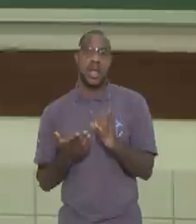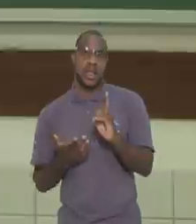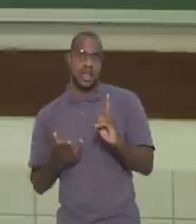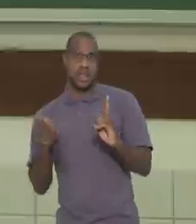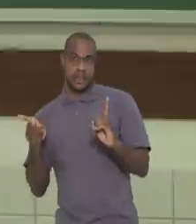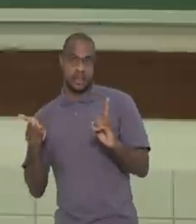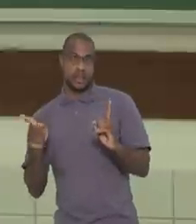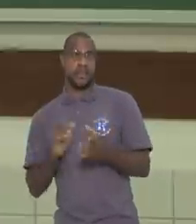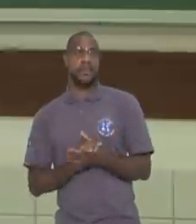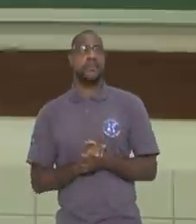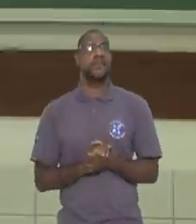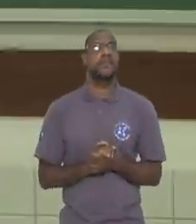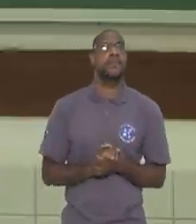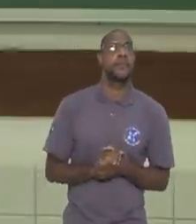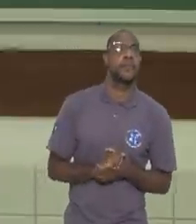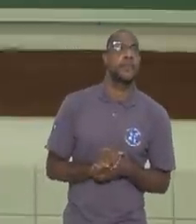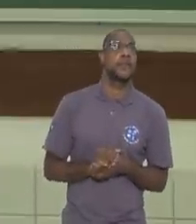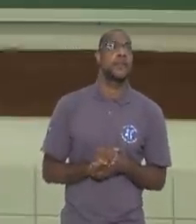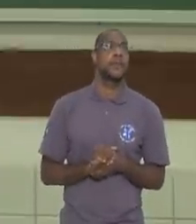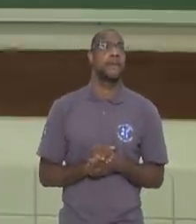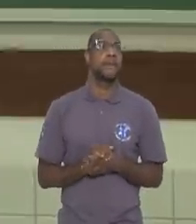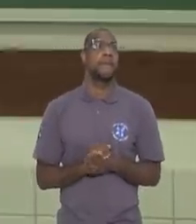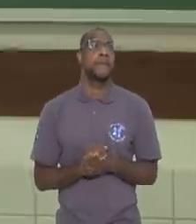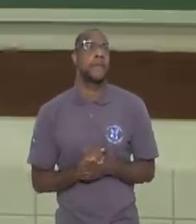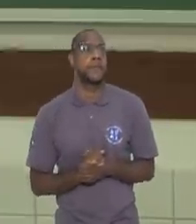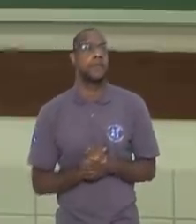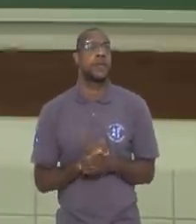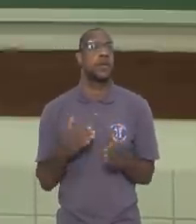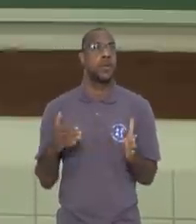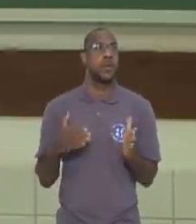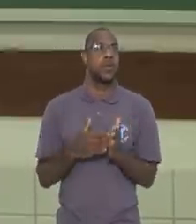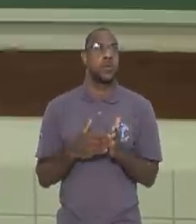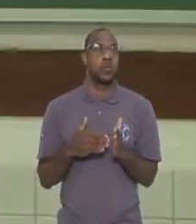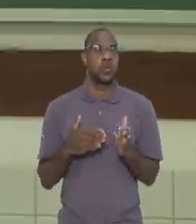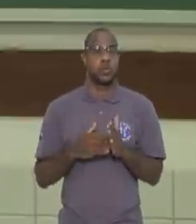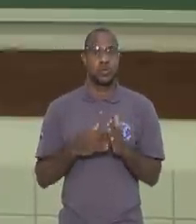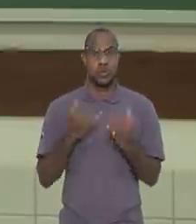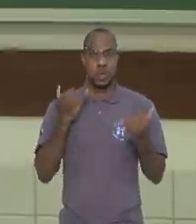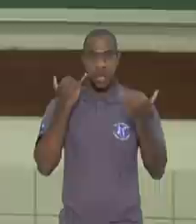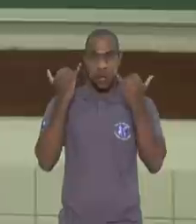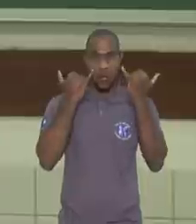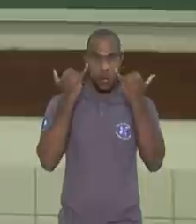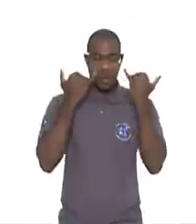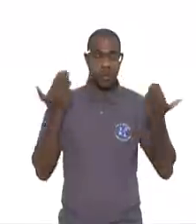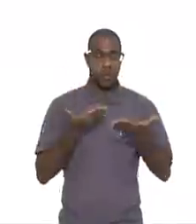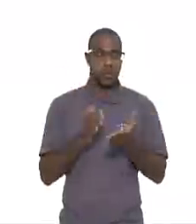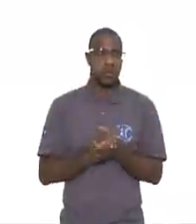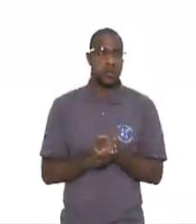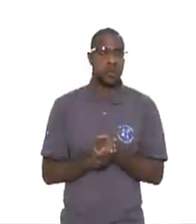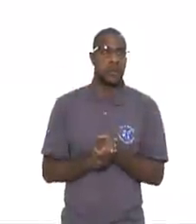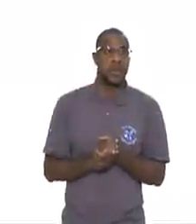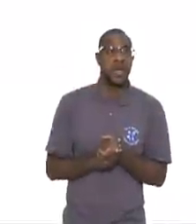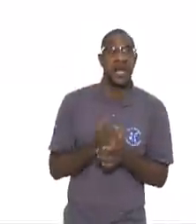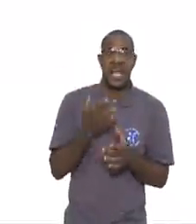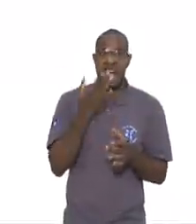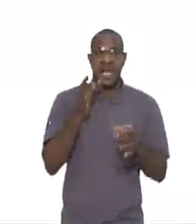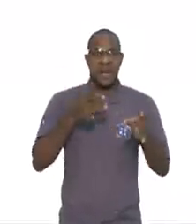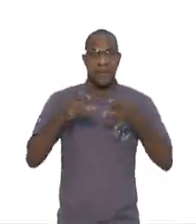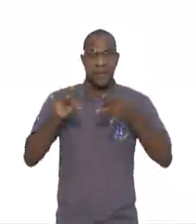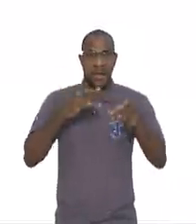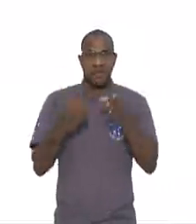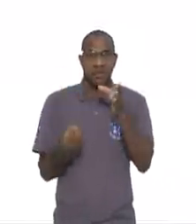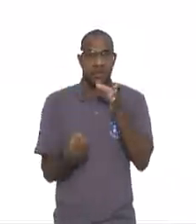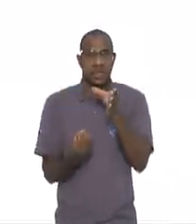problema também no futuro, né? Última notícia de hoje, mas que é muito legal também. Olha só, plástico criado na Universidade Federal do